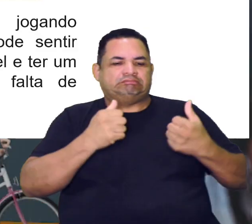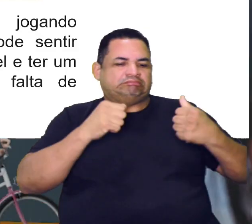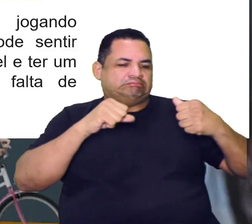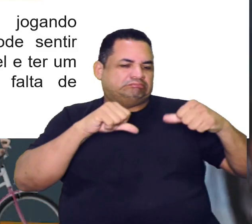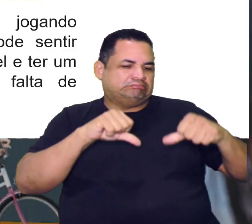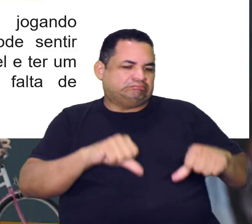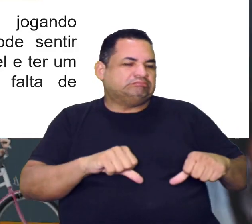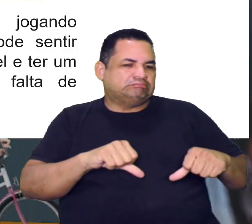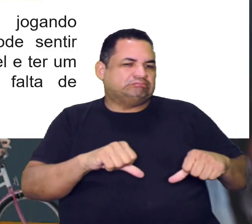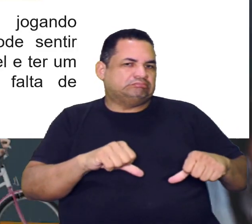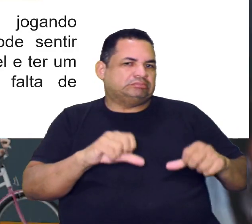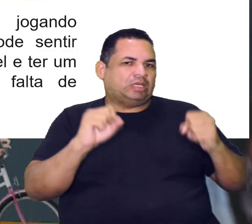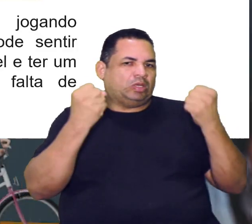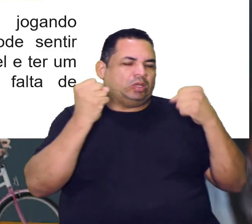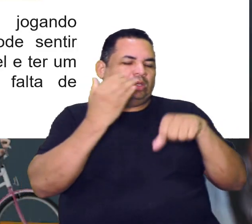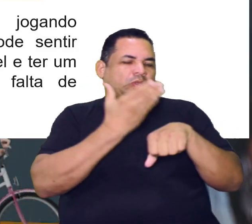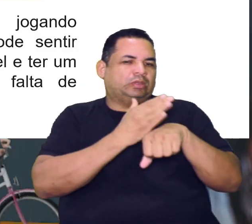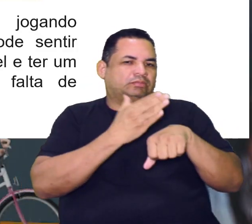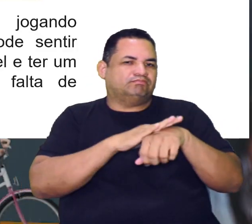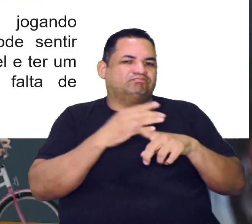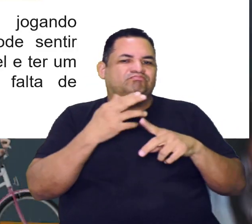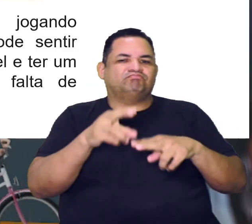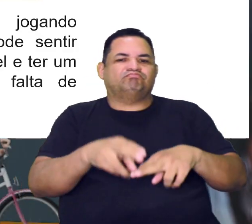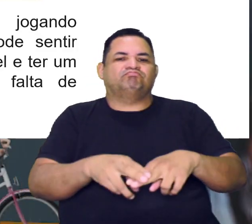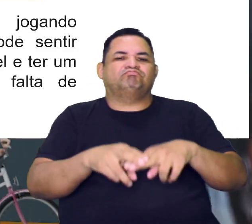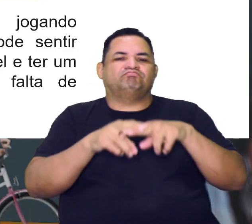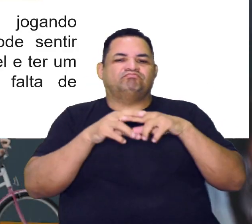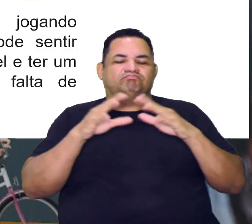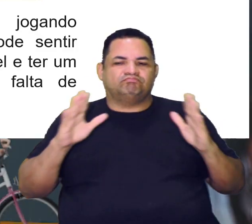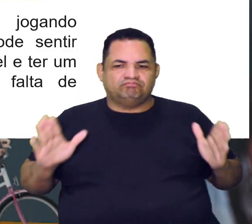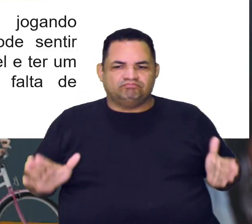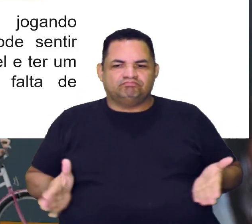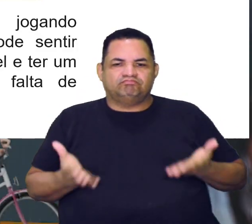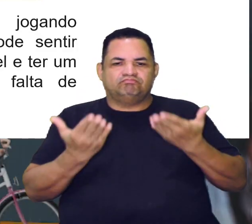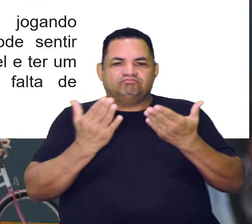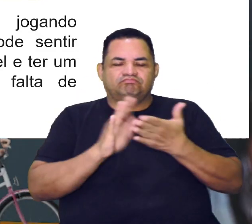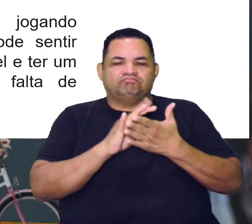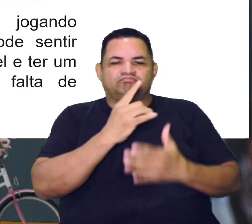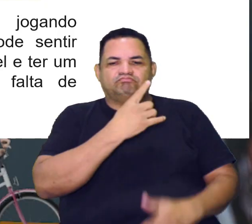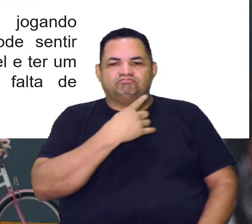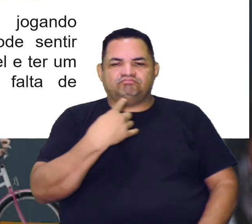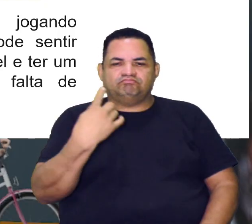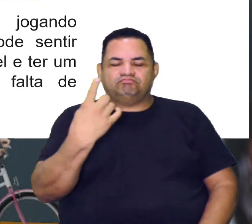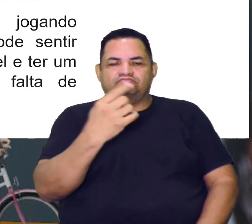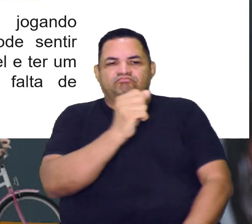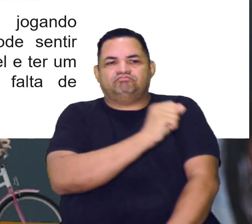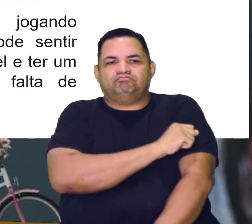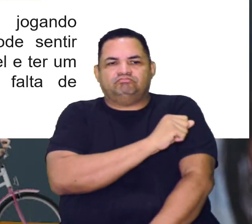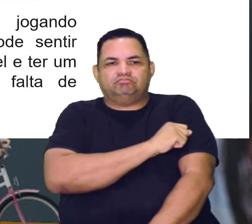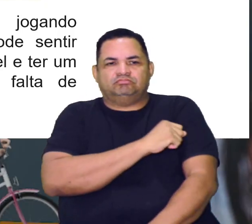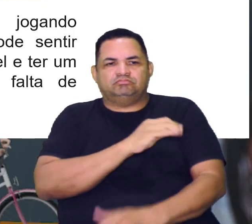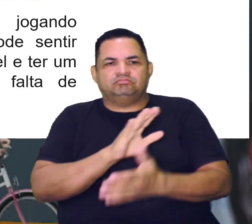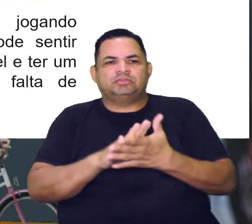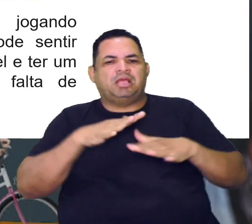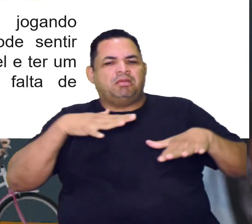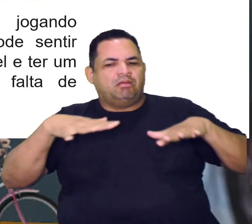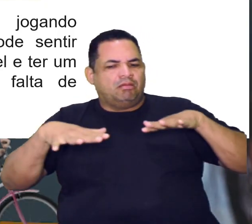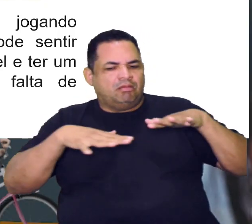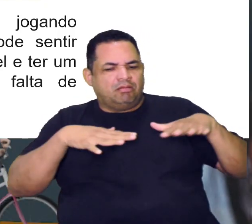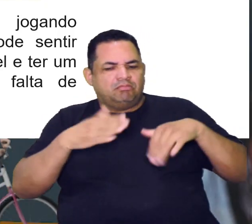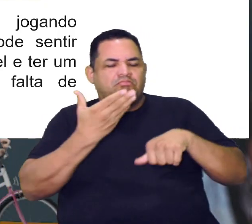de atividade física. É por isso que se incentiva tanto para que os nossos estudantes eles sejam ativos fisicamente. Eles